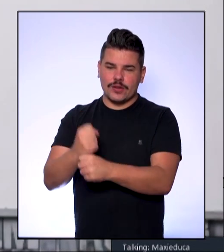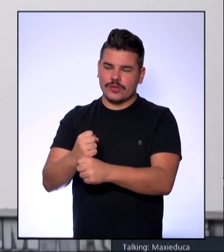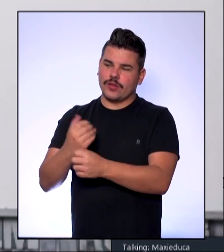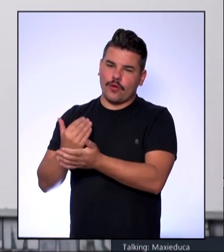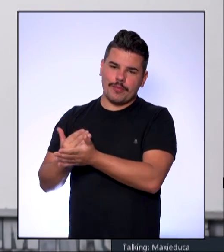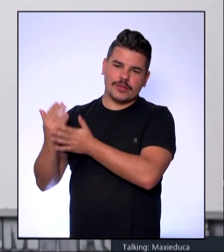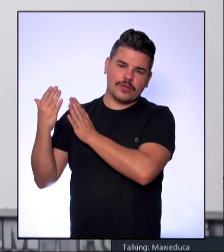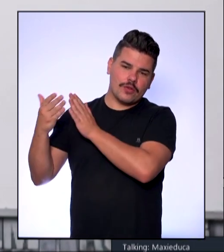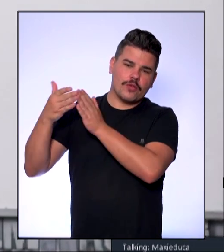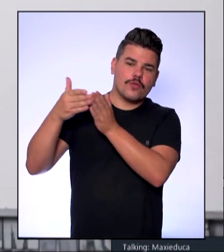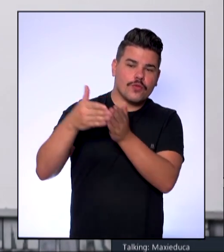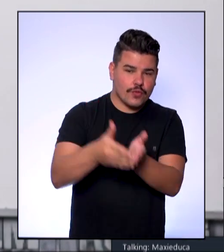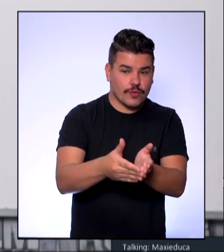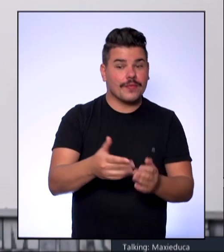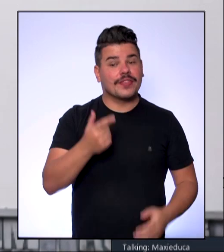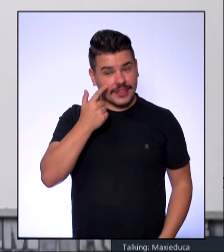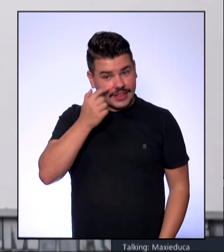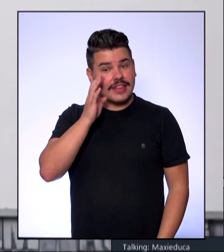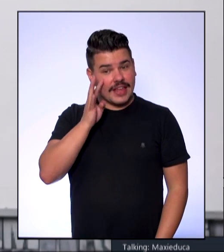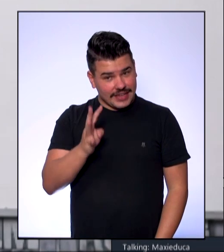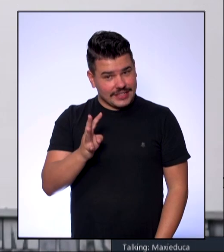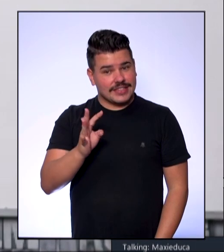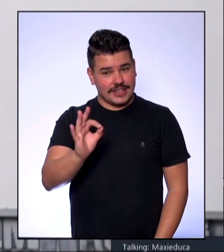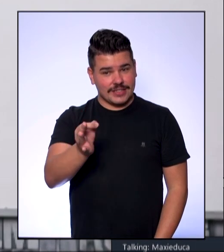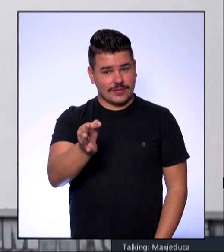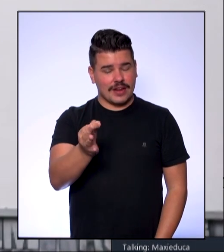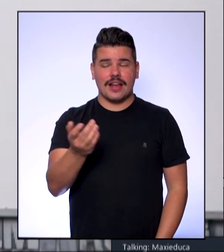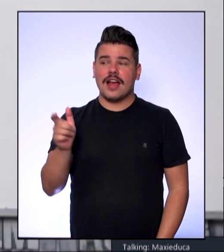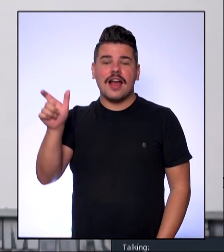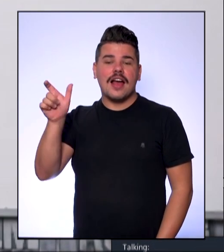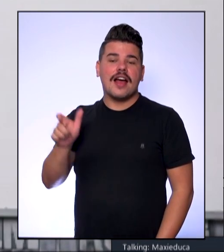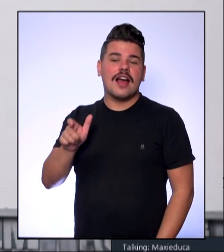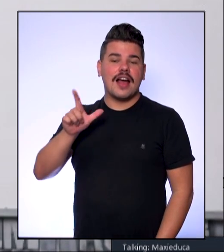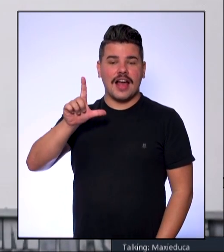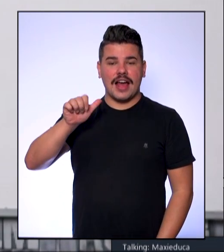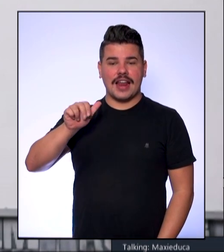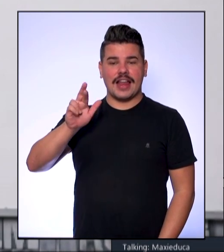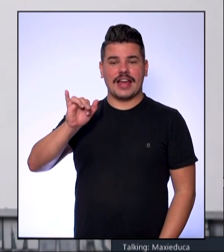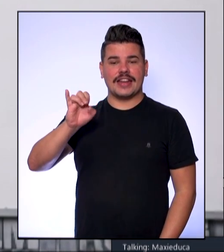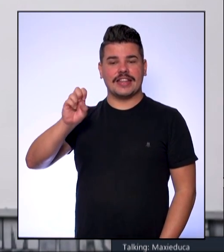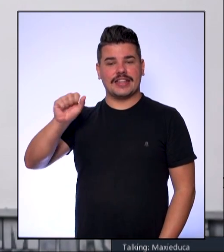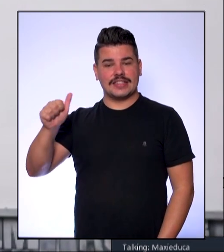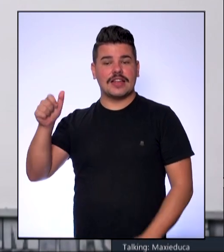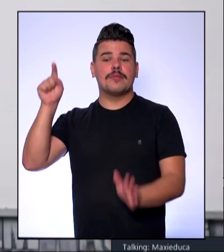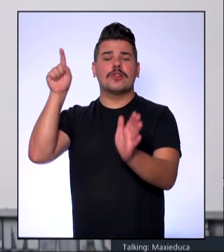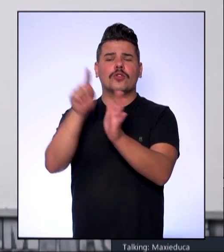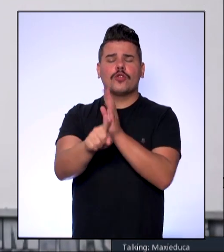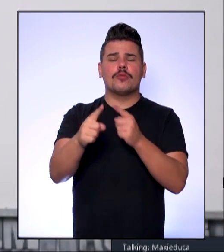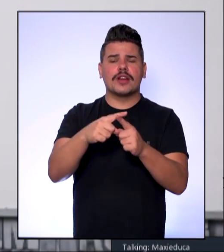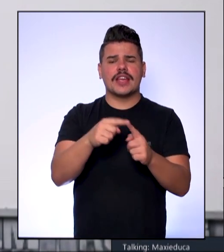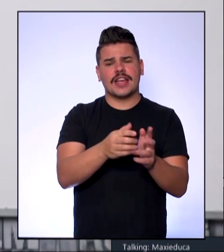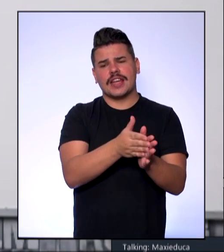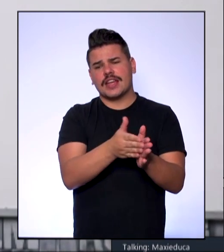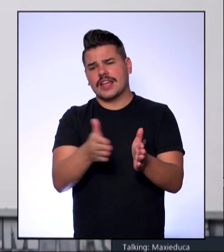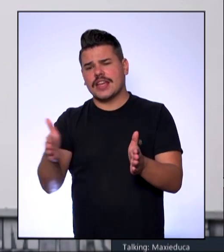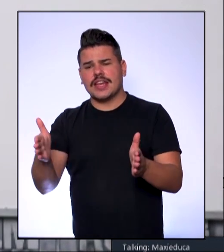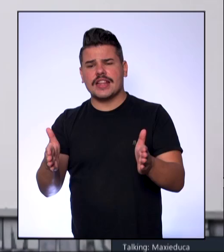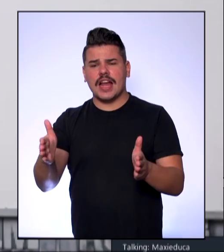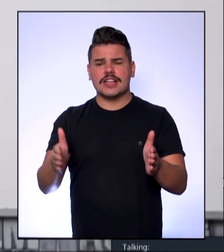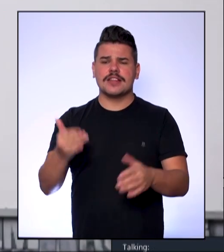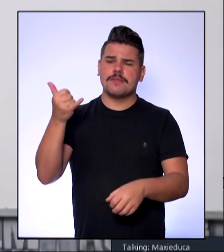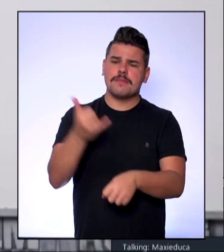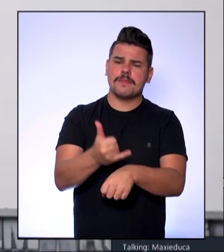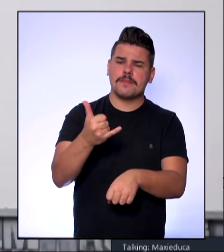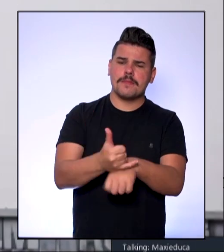mundial. Né? Interessante. A Larissa fez uma pergunta. Por que é chamado de idades dos metais?